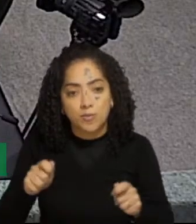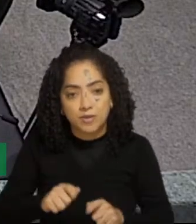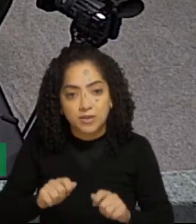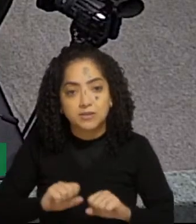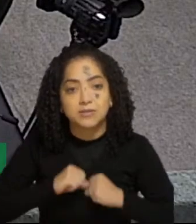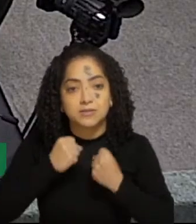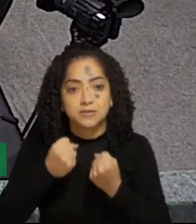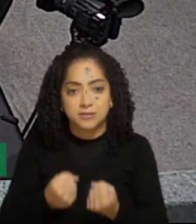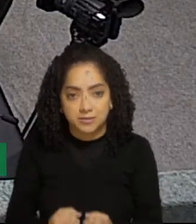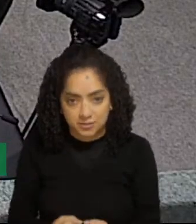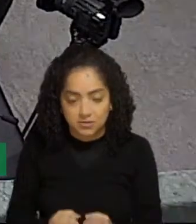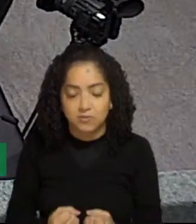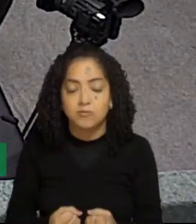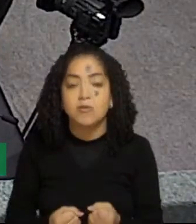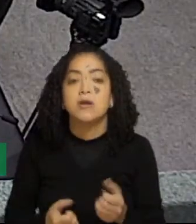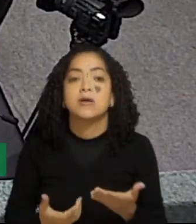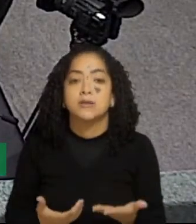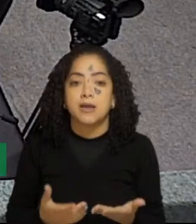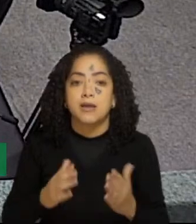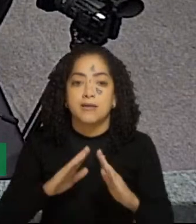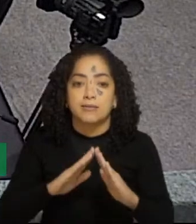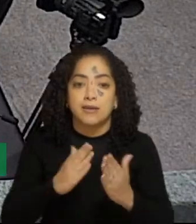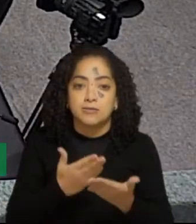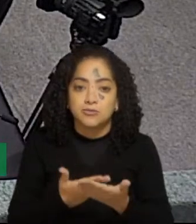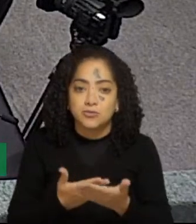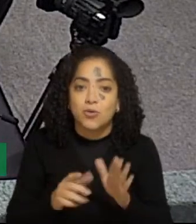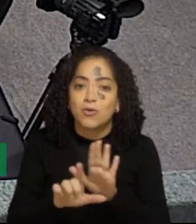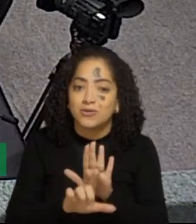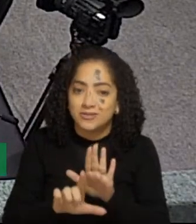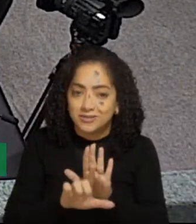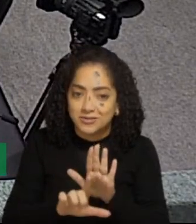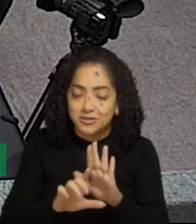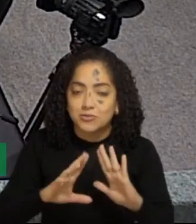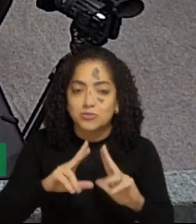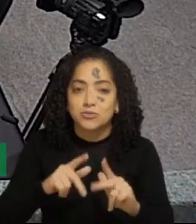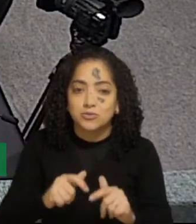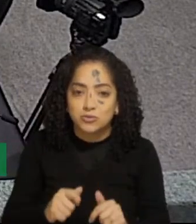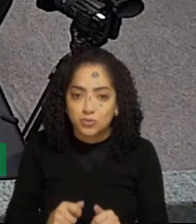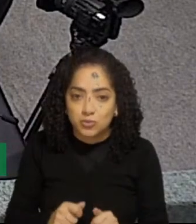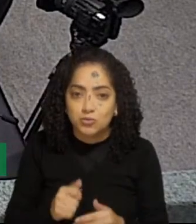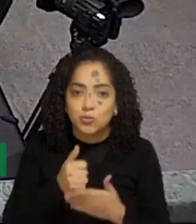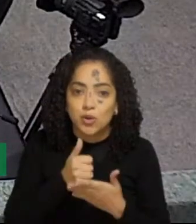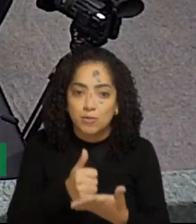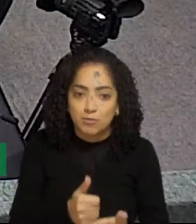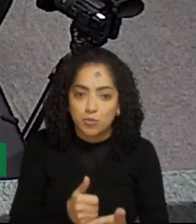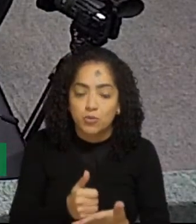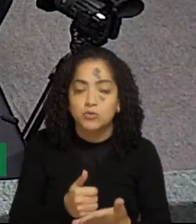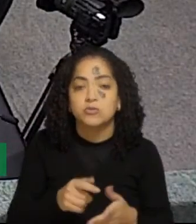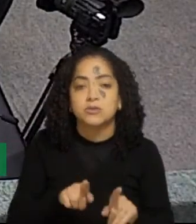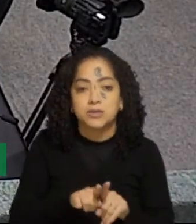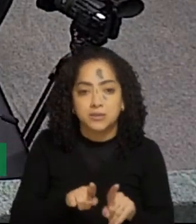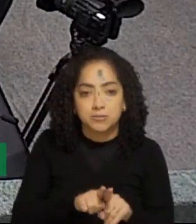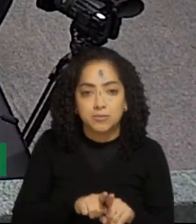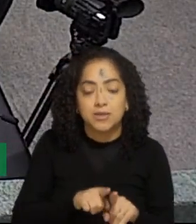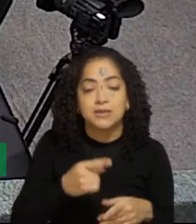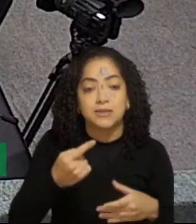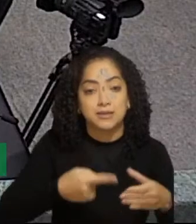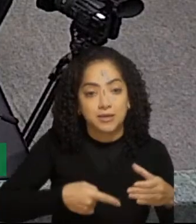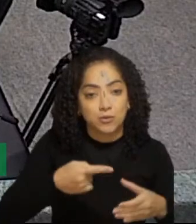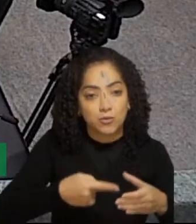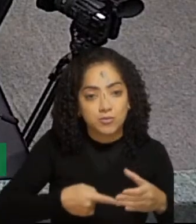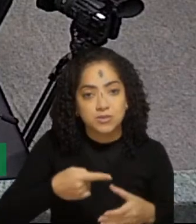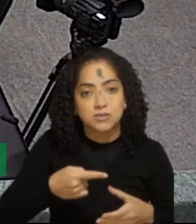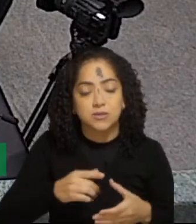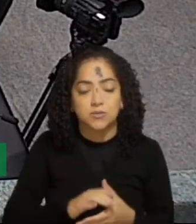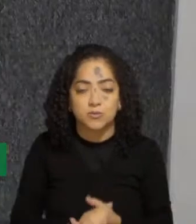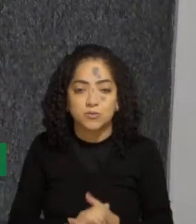da escola legislativo e de todos o de todo o aparato da nossa comissão né que se esmera realmente